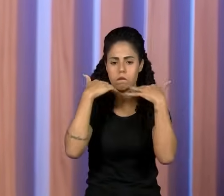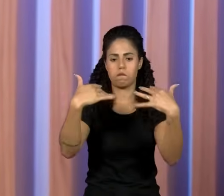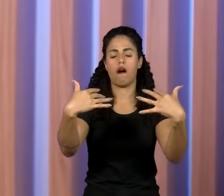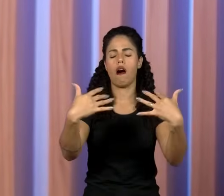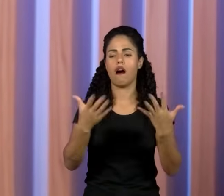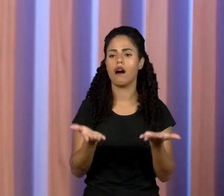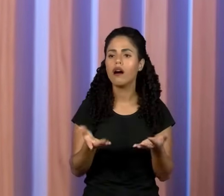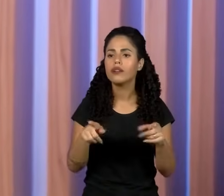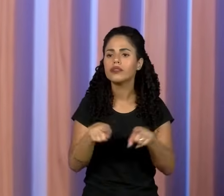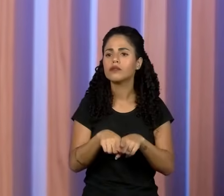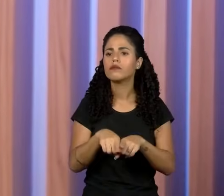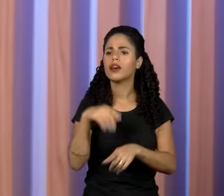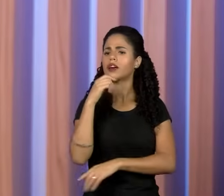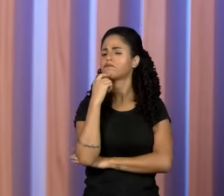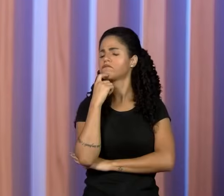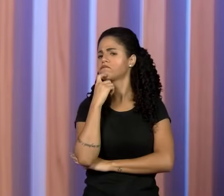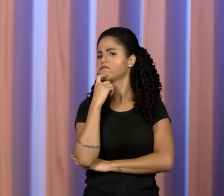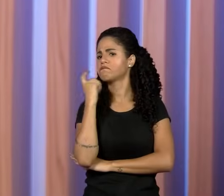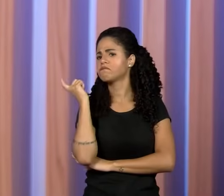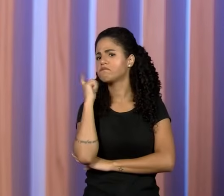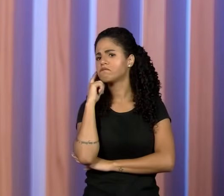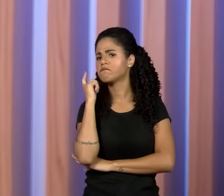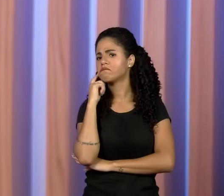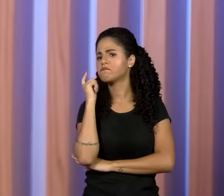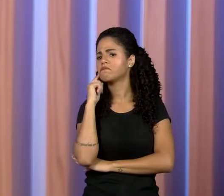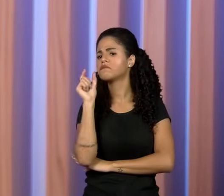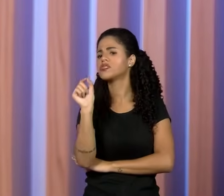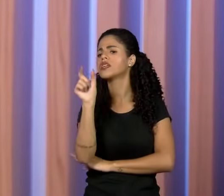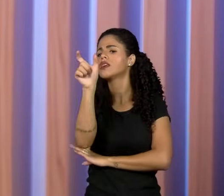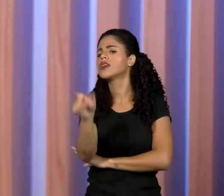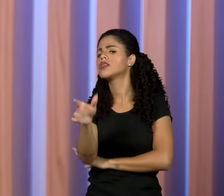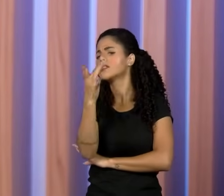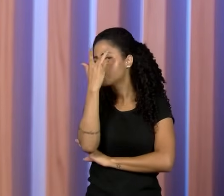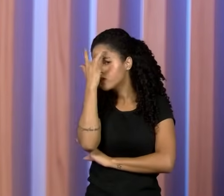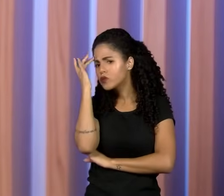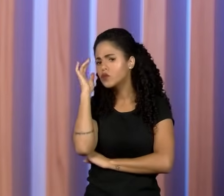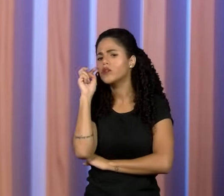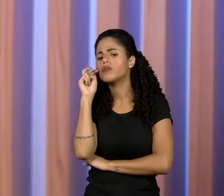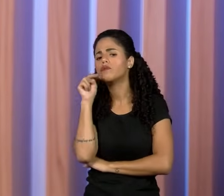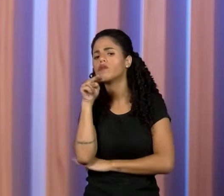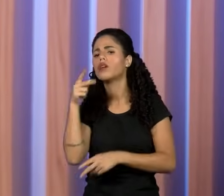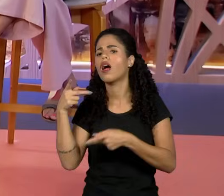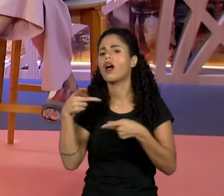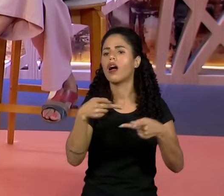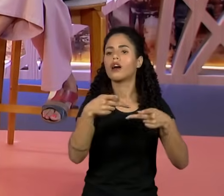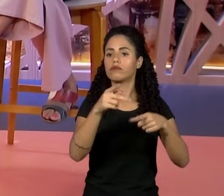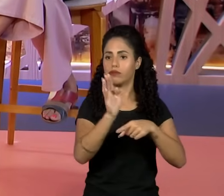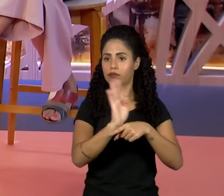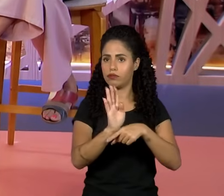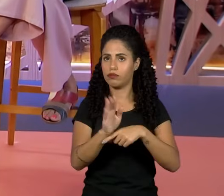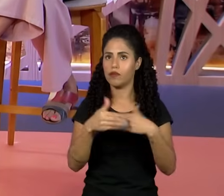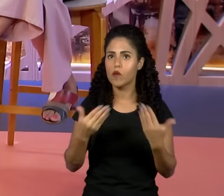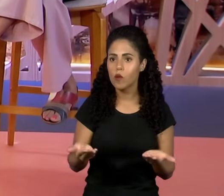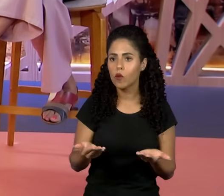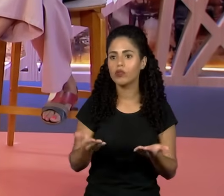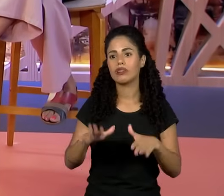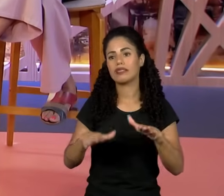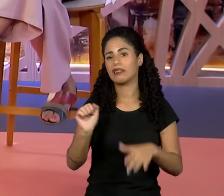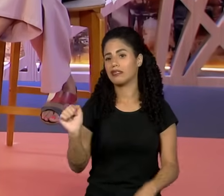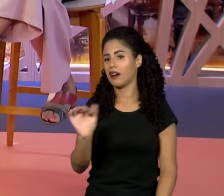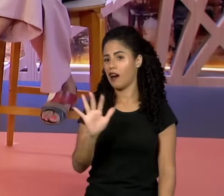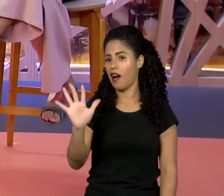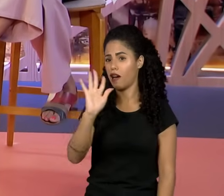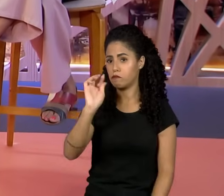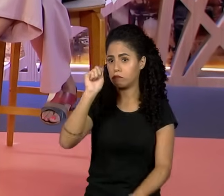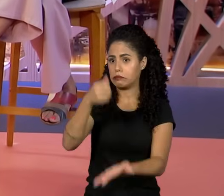também precisa se perguntar quem foram essas pessoas que foram ao cinema, porque ir ao cinema hoje é um ato muito caro, quase